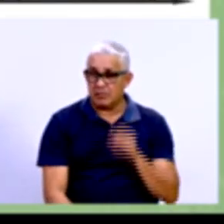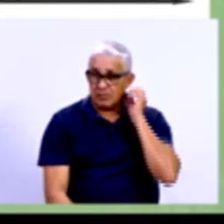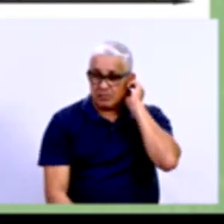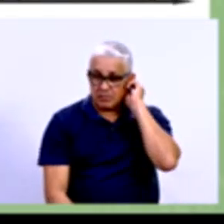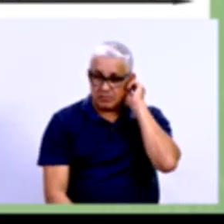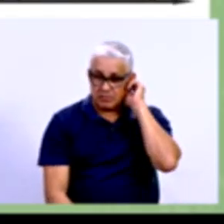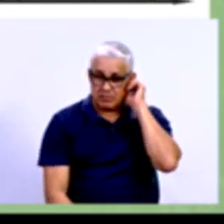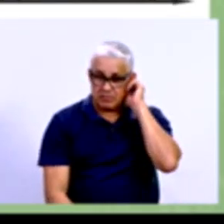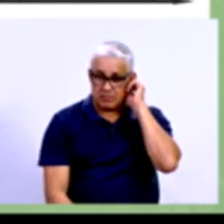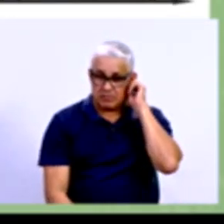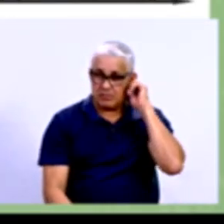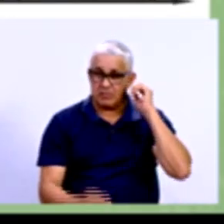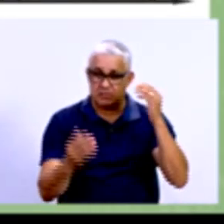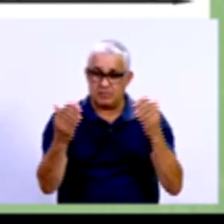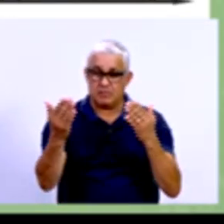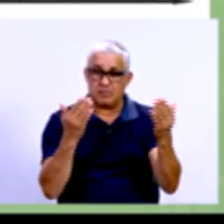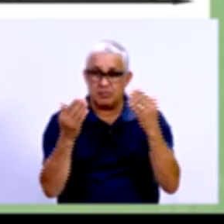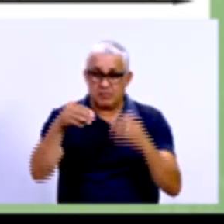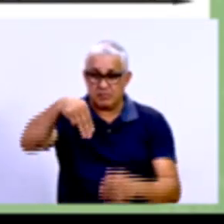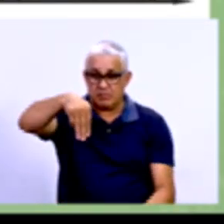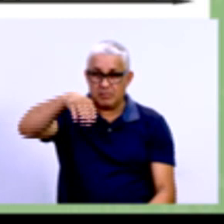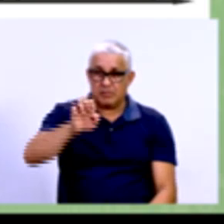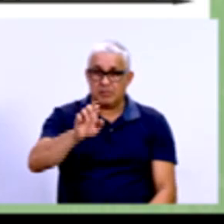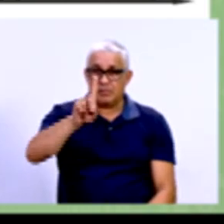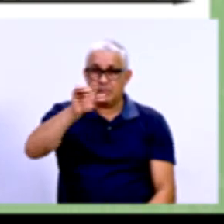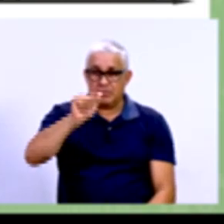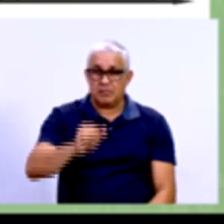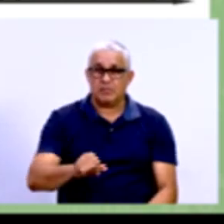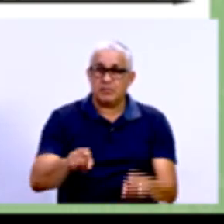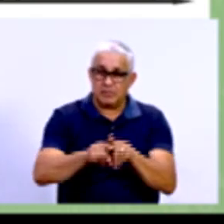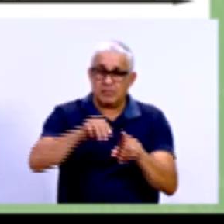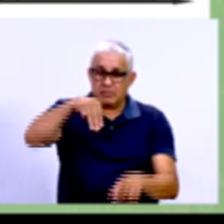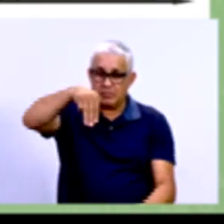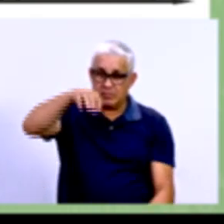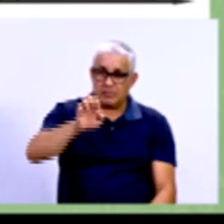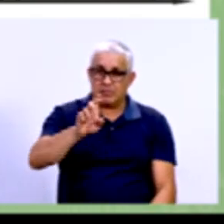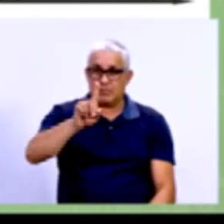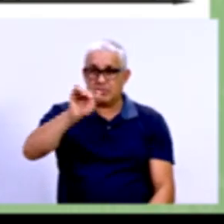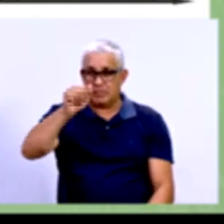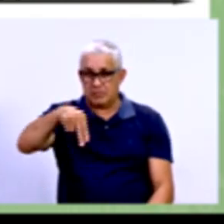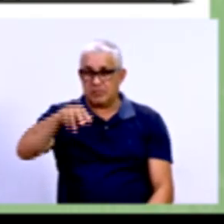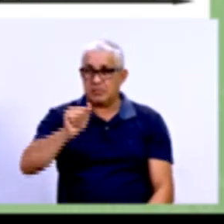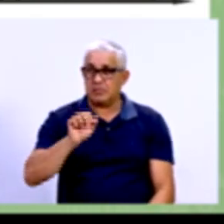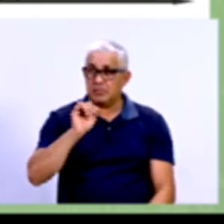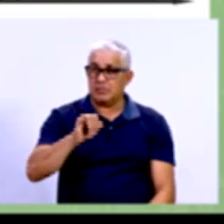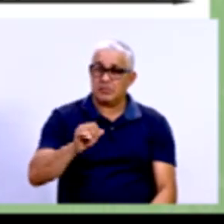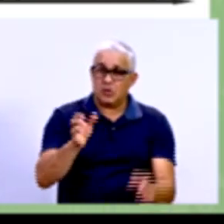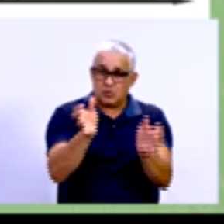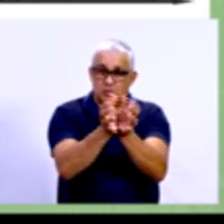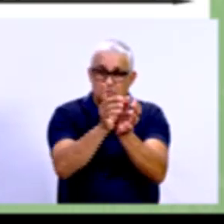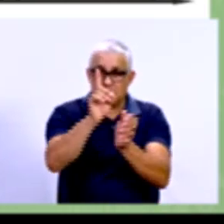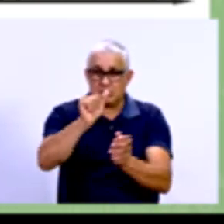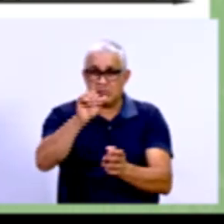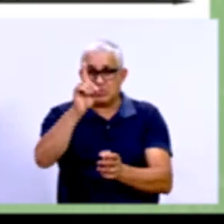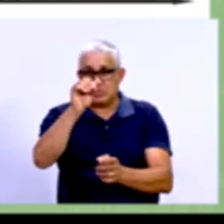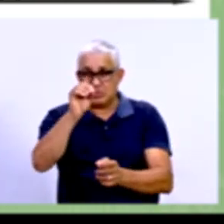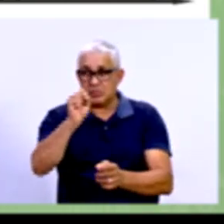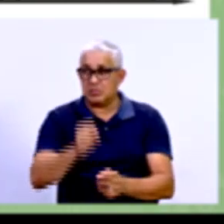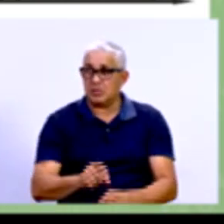Aí a nossa comparação aqui com a média e a mediana, né? Se o conjunto de dados é simétrico, como a gente está vendo